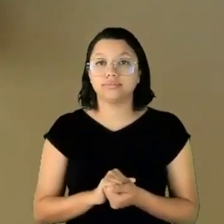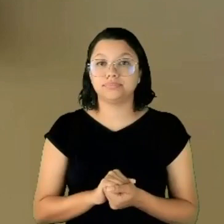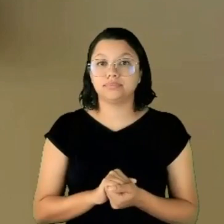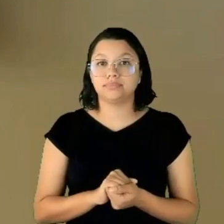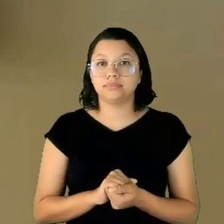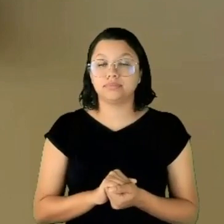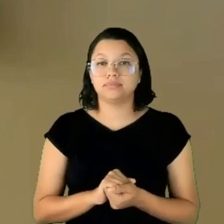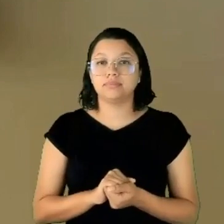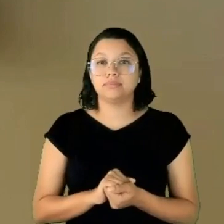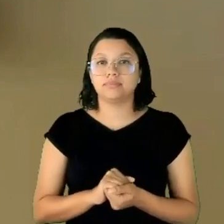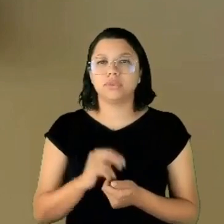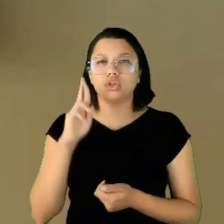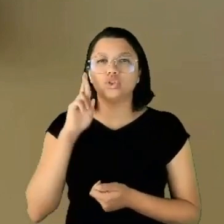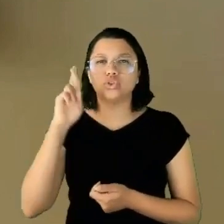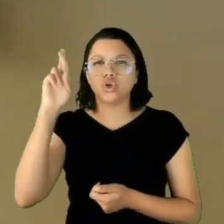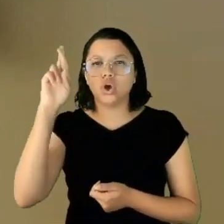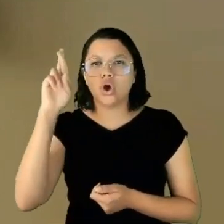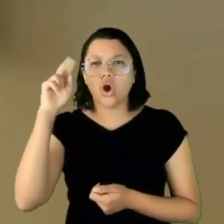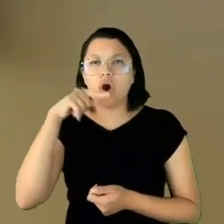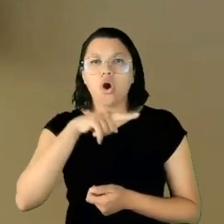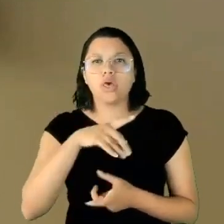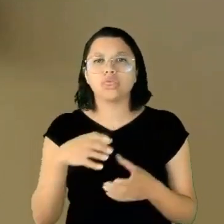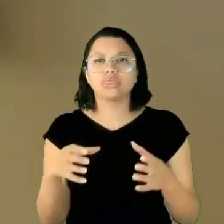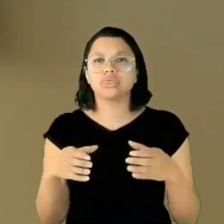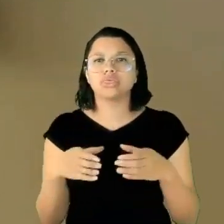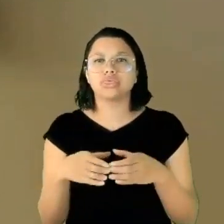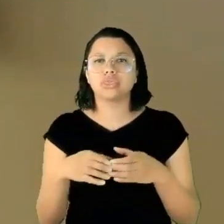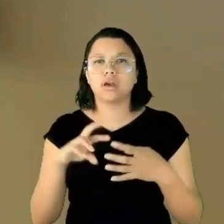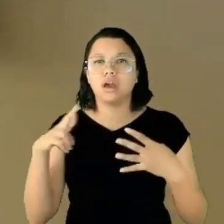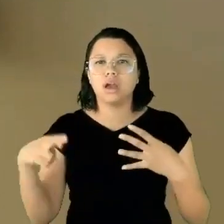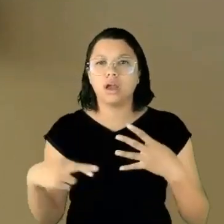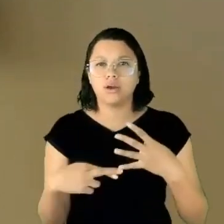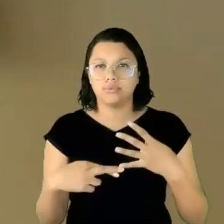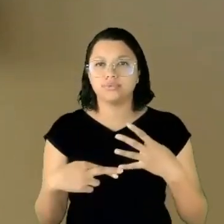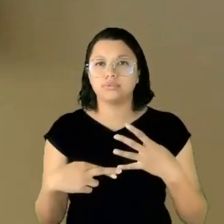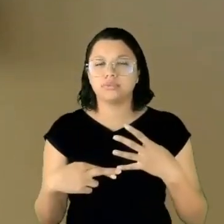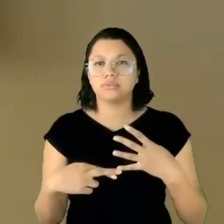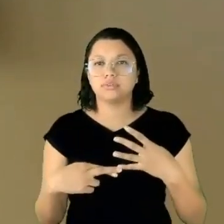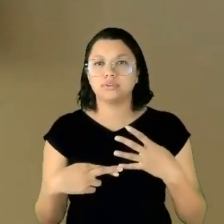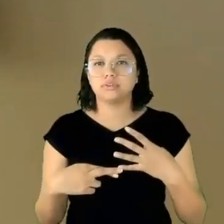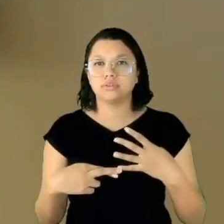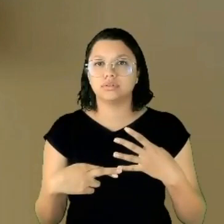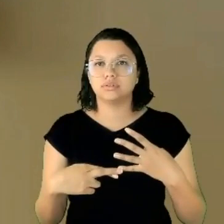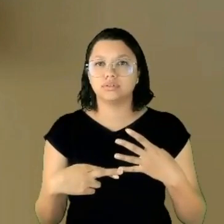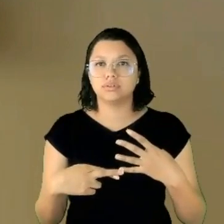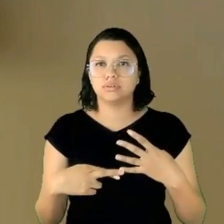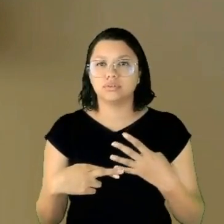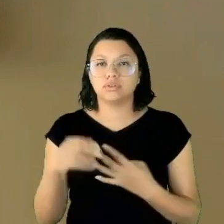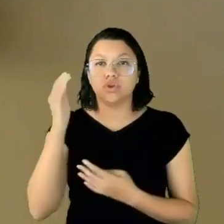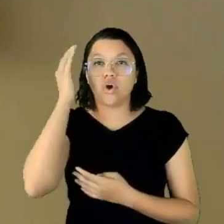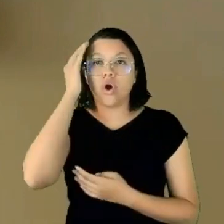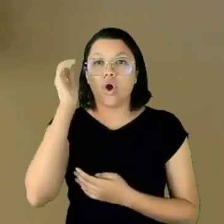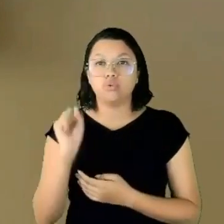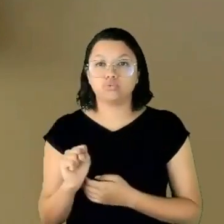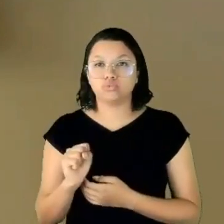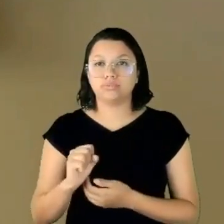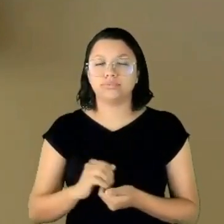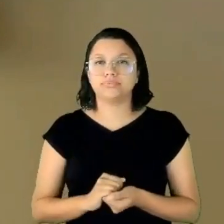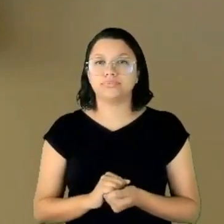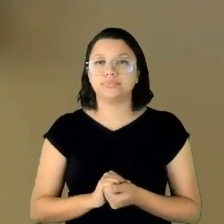Henning que é a não me engano a diretora das turmas recursais do Mato Grosso